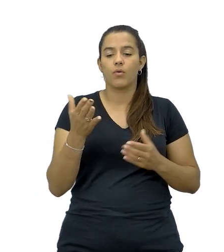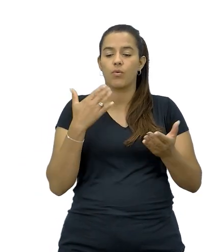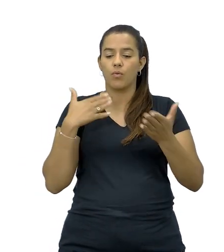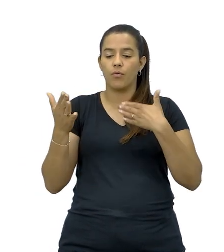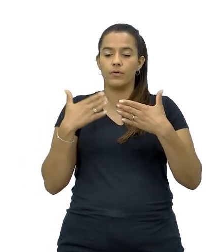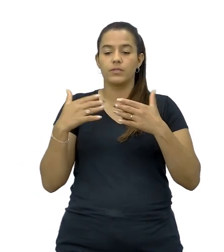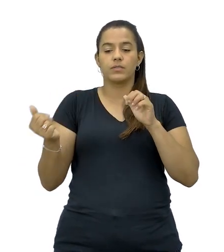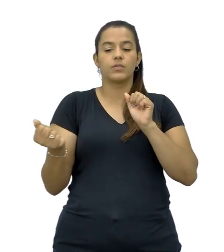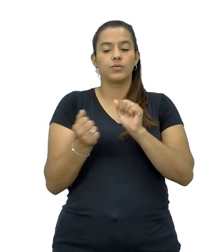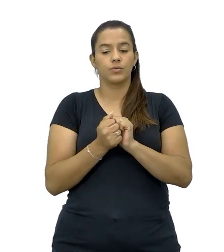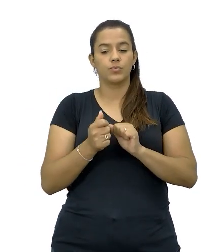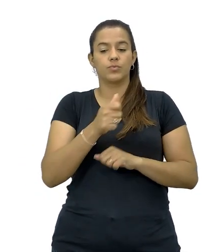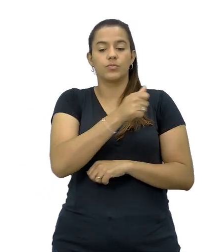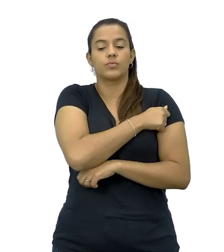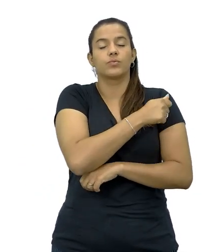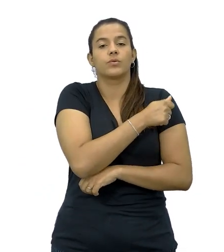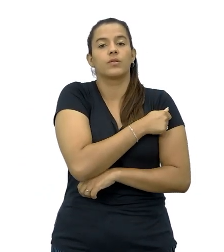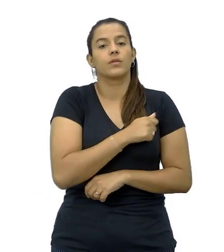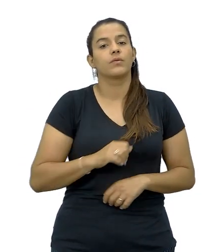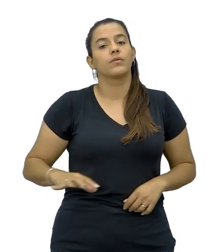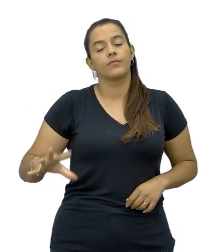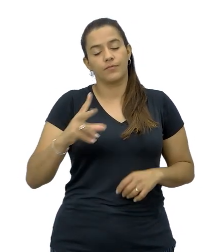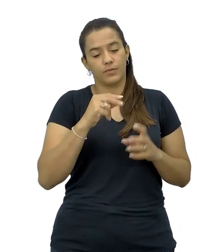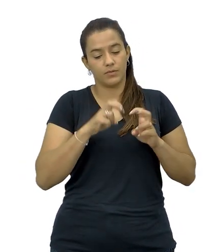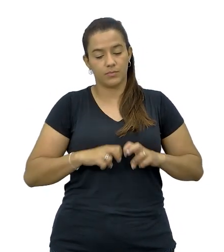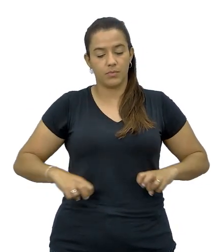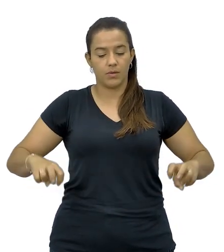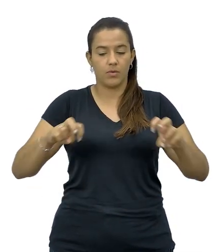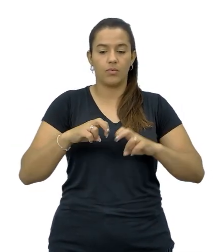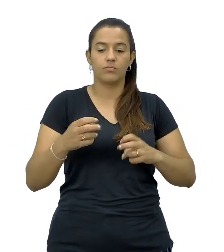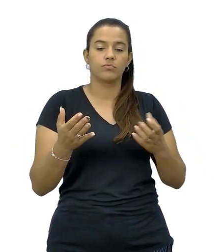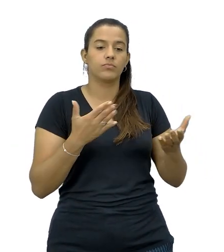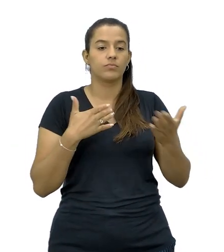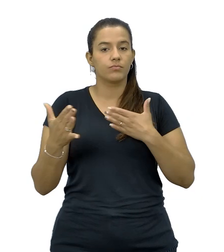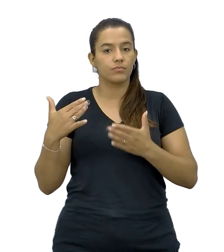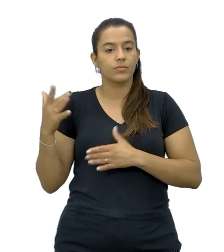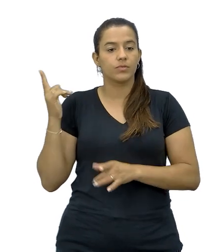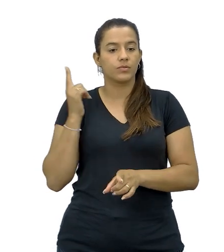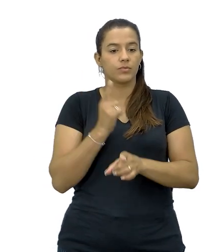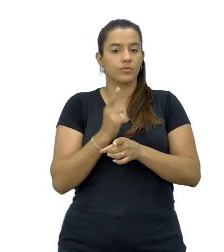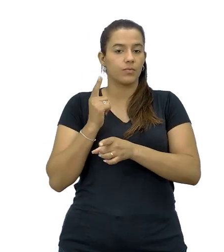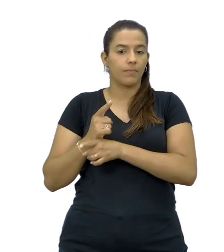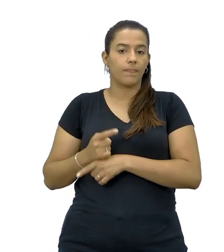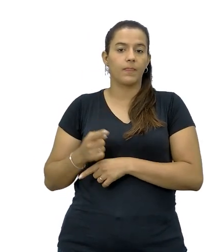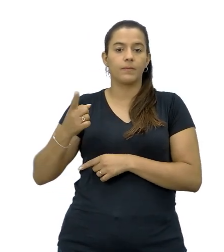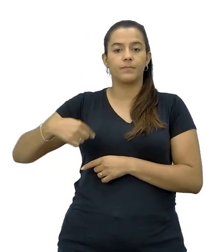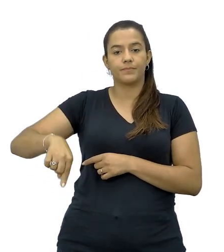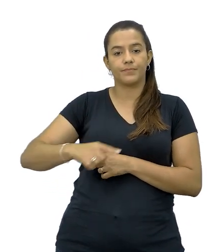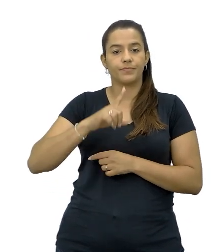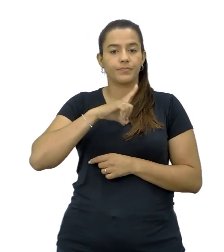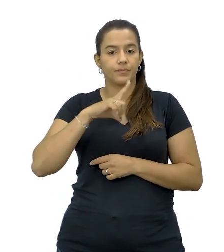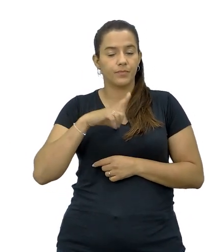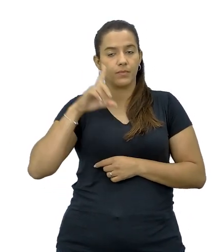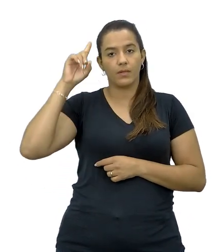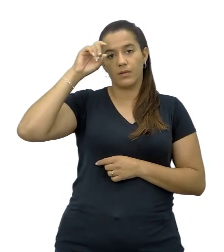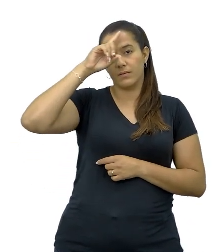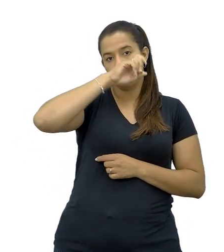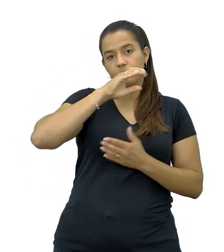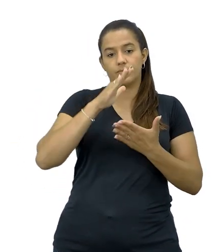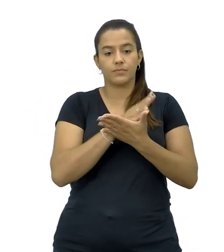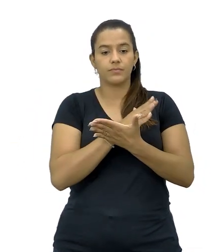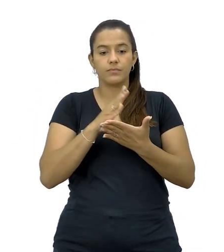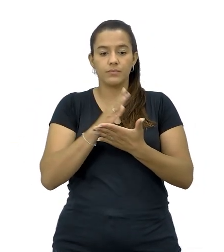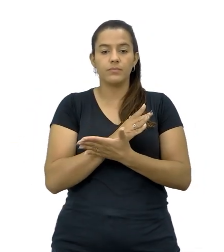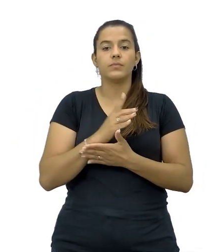meus estudantes, fiz, né, aquela roda de conversa, descobrimos ali que a dificuldade está em certo